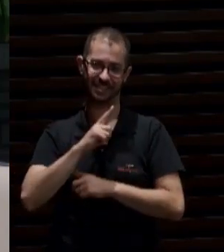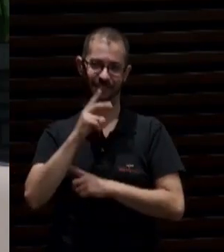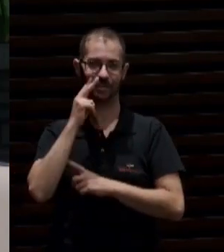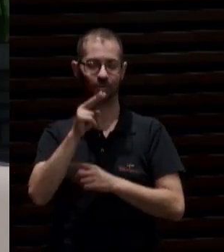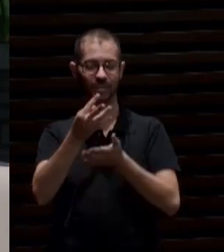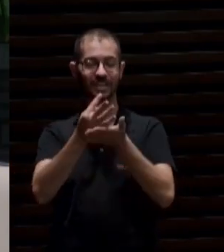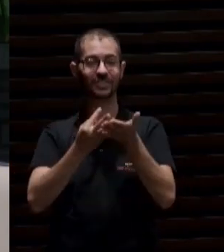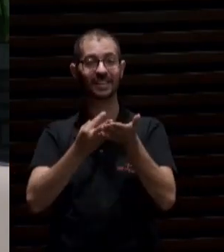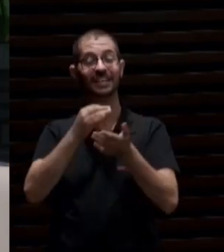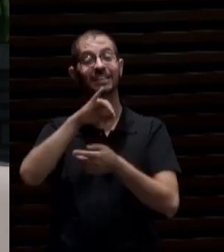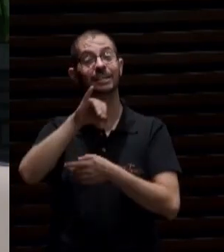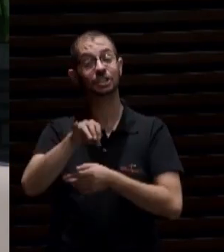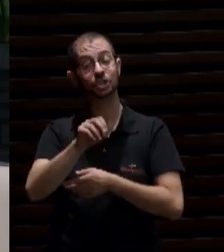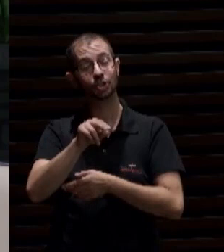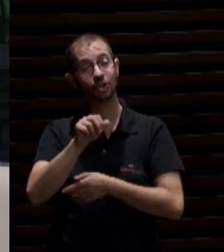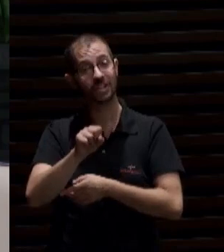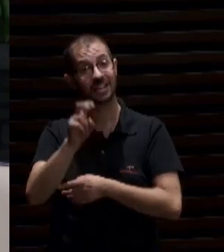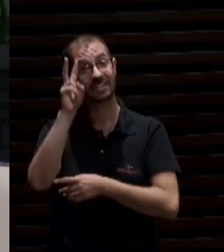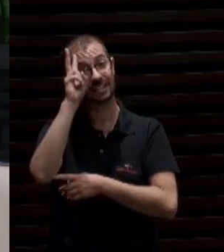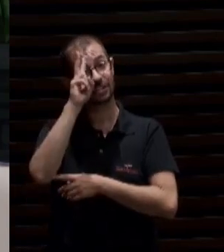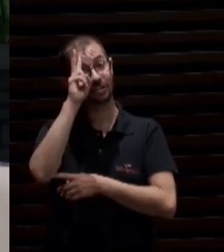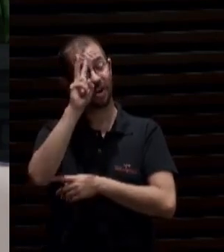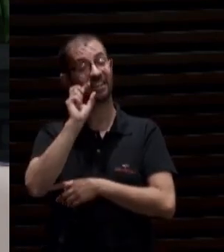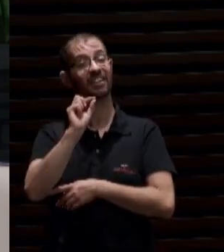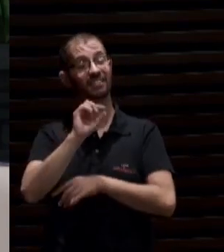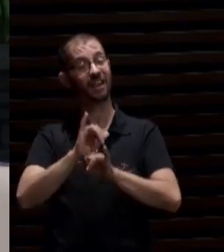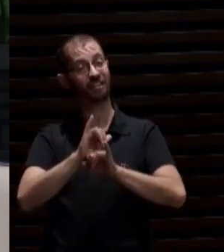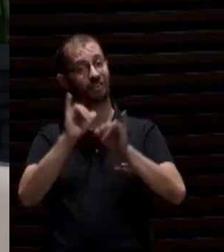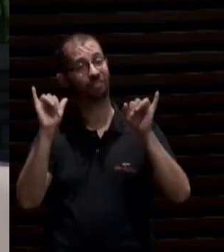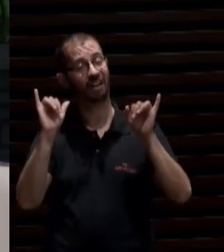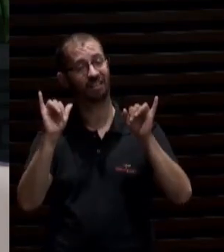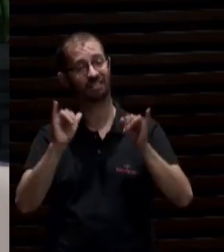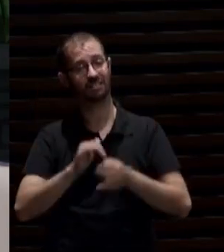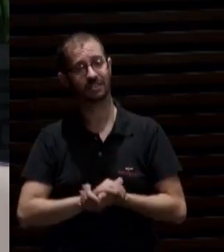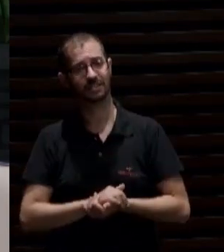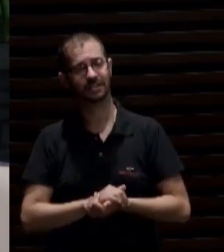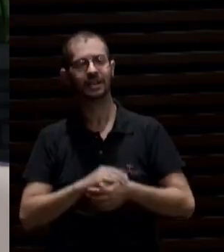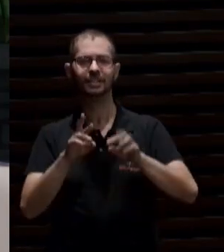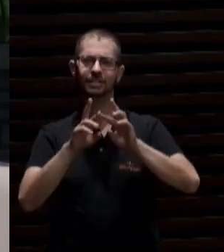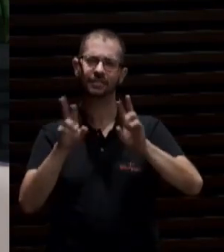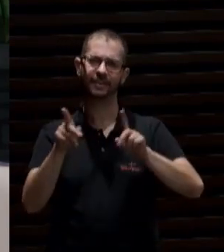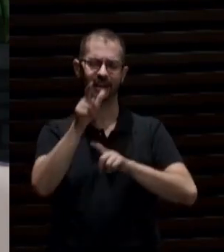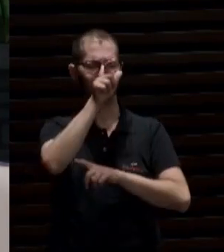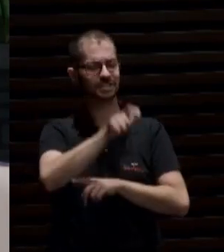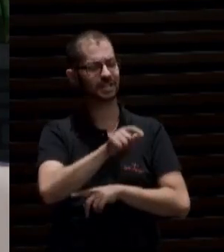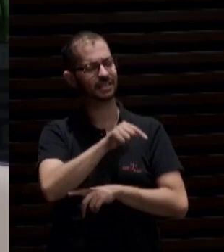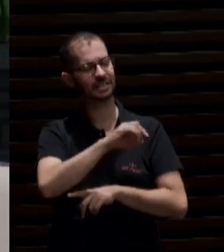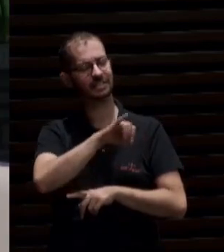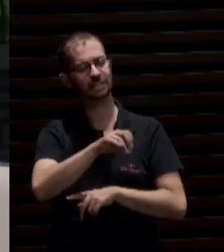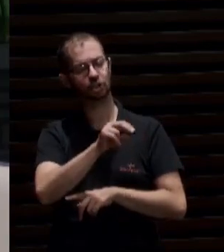E esse Jonas é para quem essa história, no fim das contas, quer apontar. E diferentemente desse Jonas, ele não